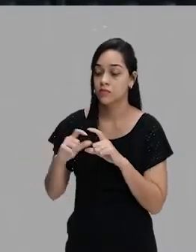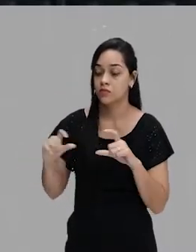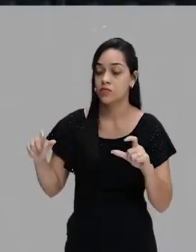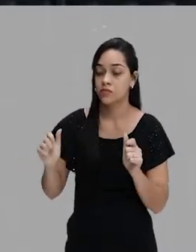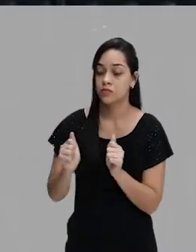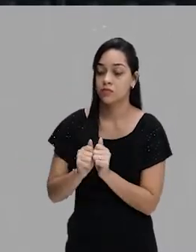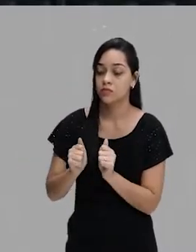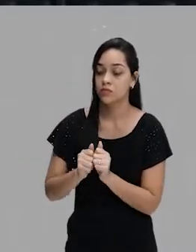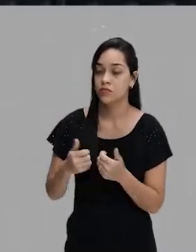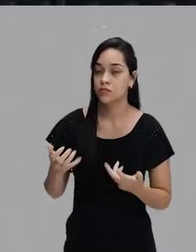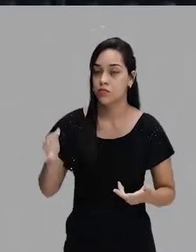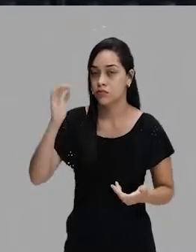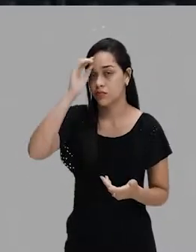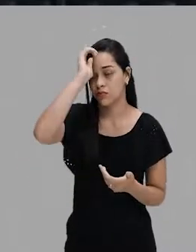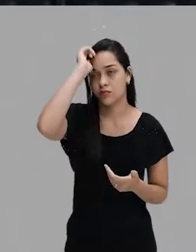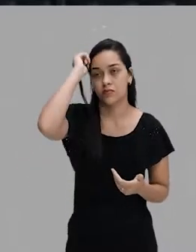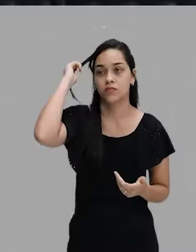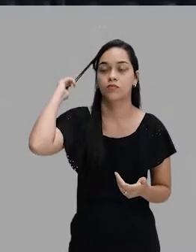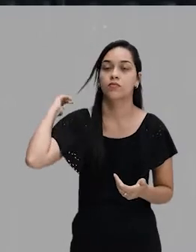com o predicativo?